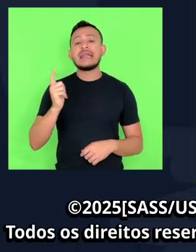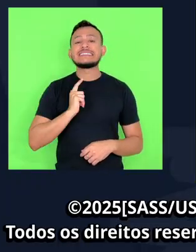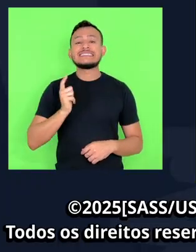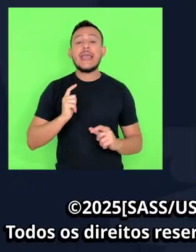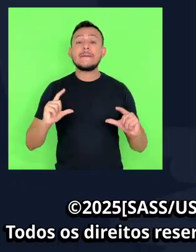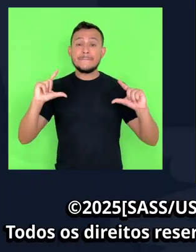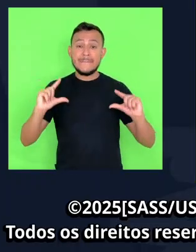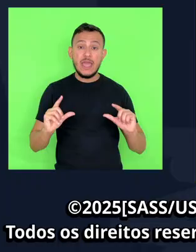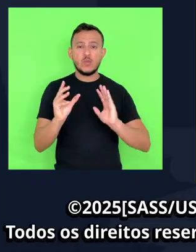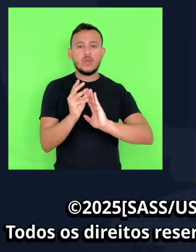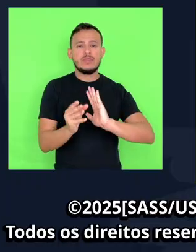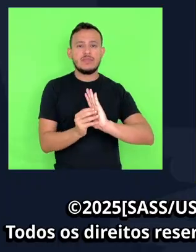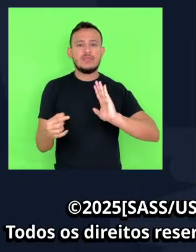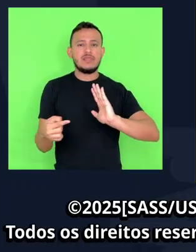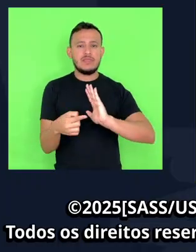menos dados